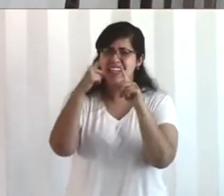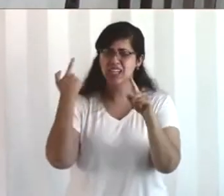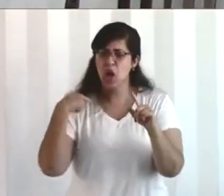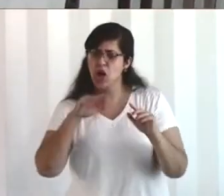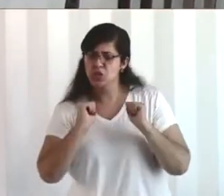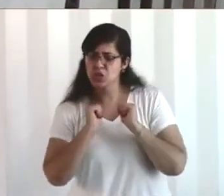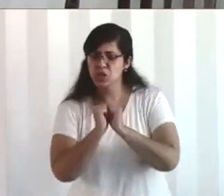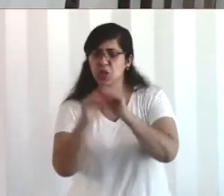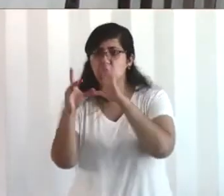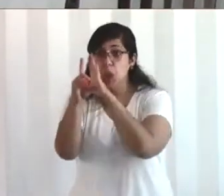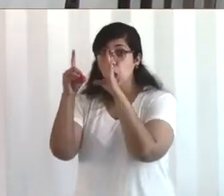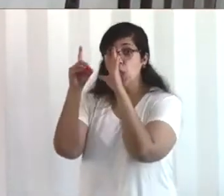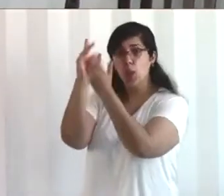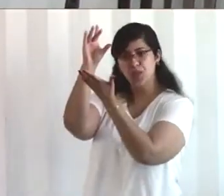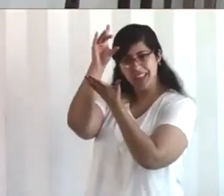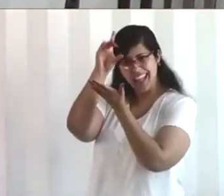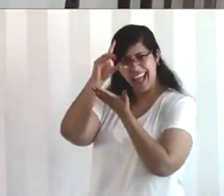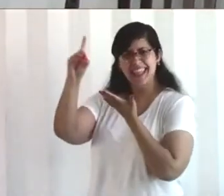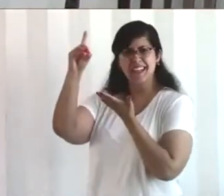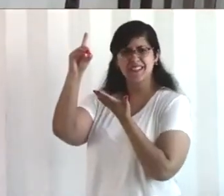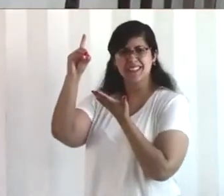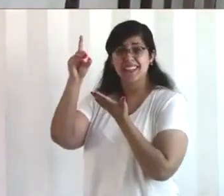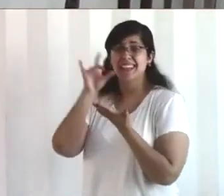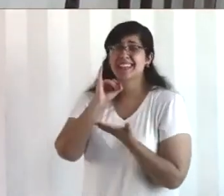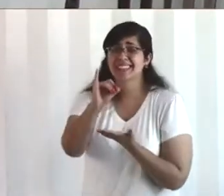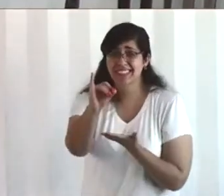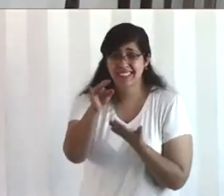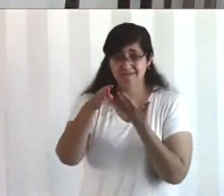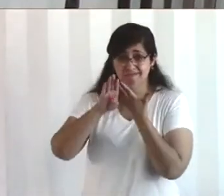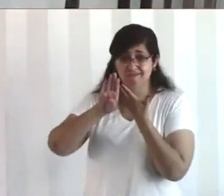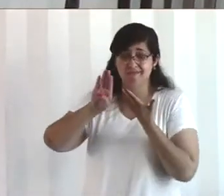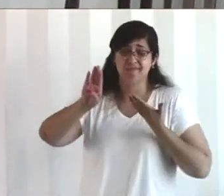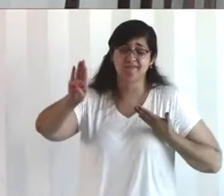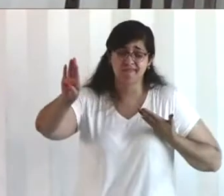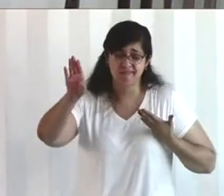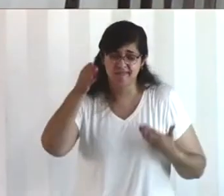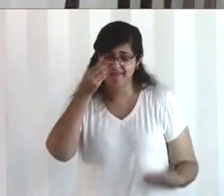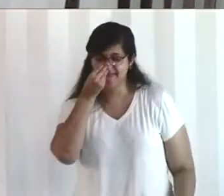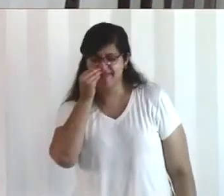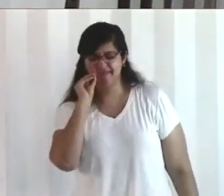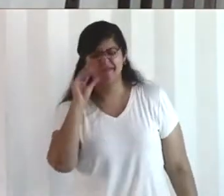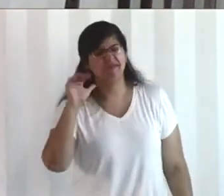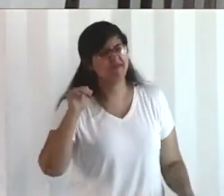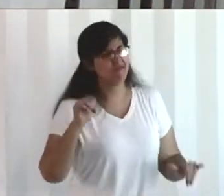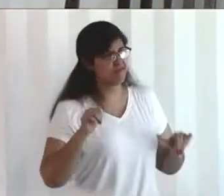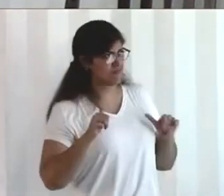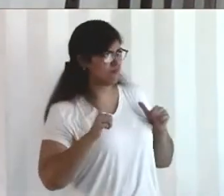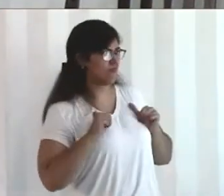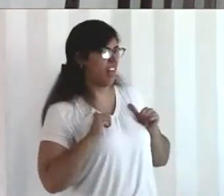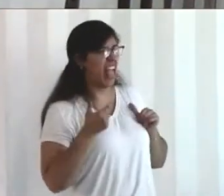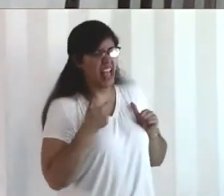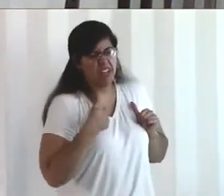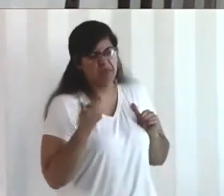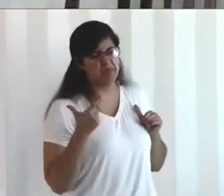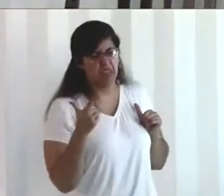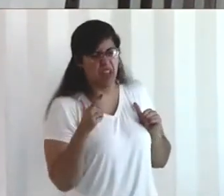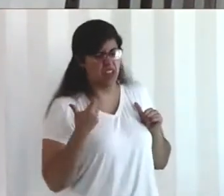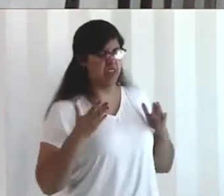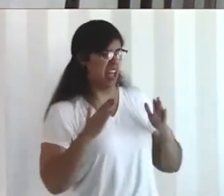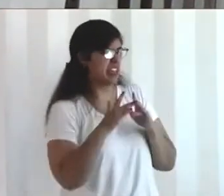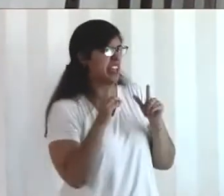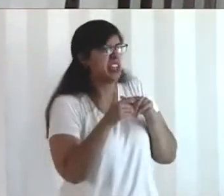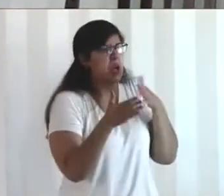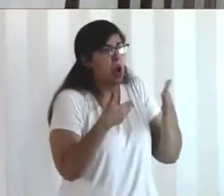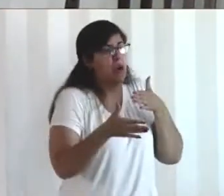comunhão. Evidenciamos um individualismo e muitas vezes uma espécie de desigrejamento até. Isso não convém aos